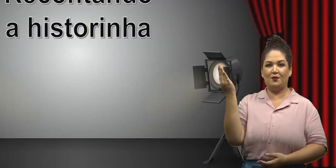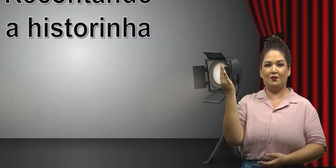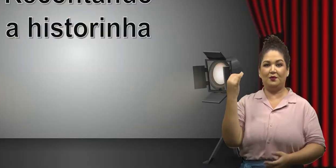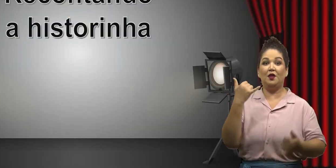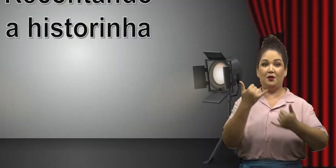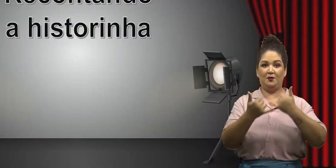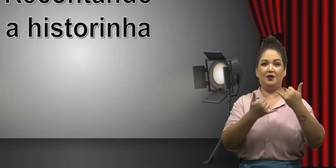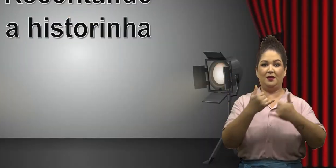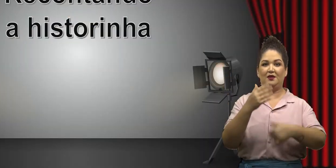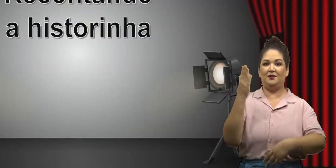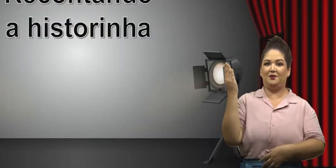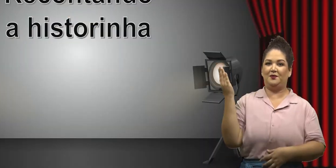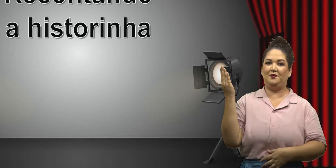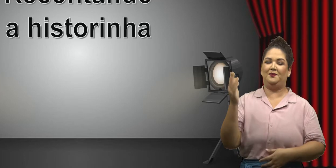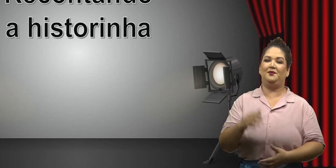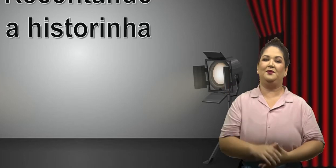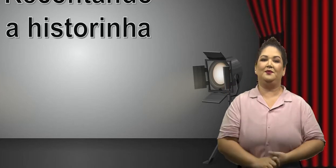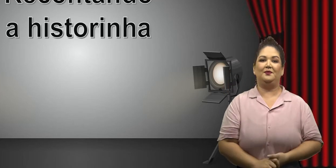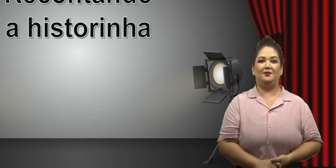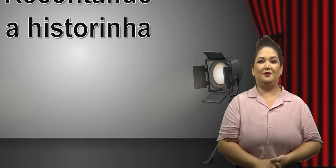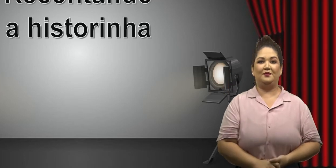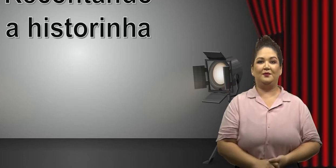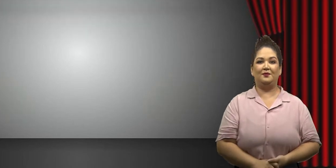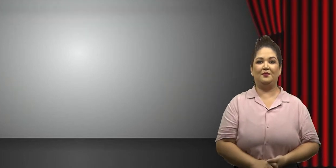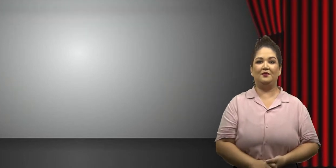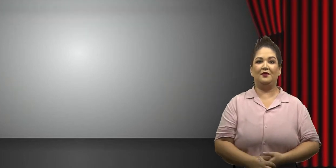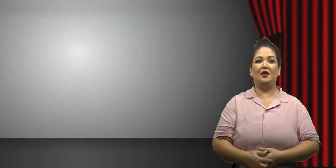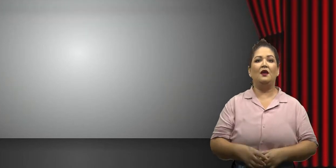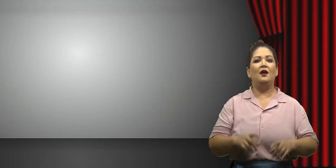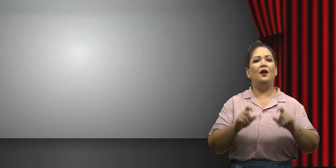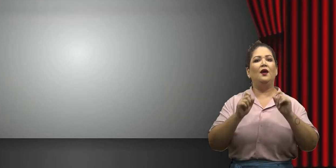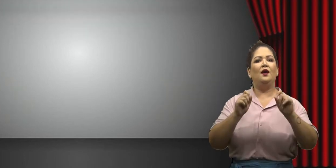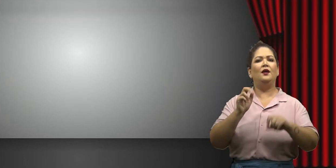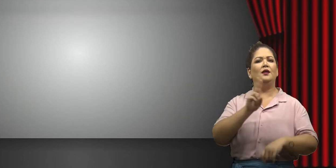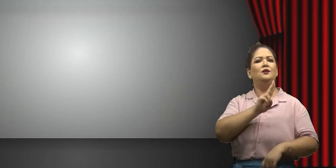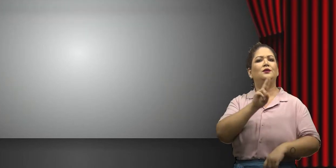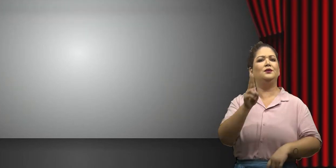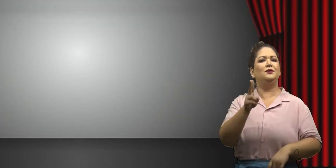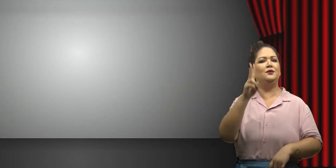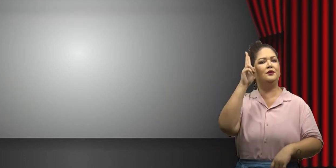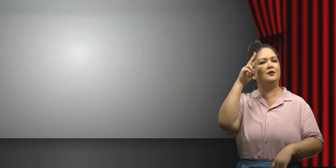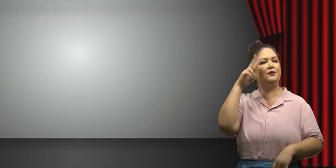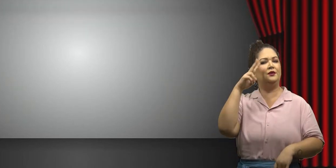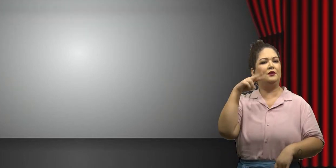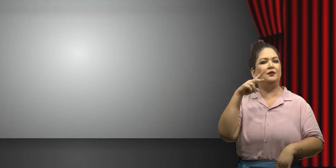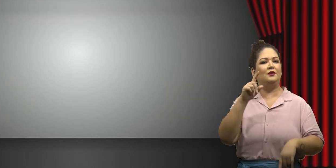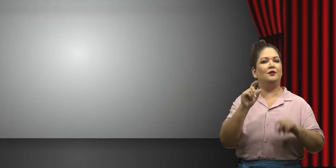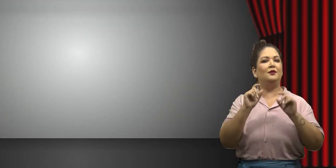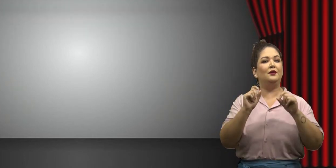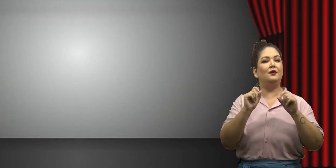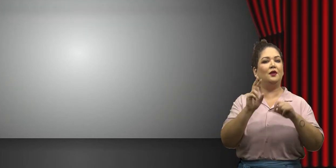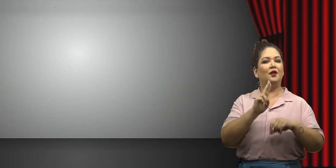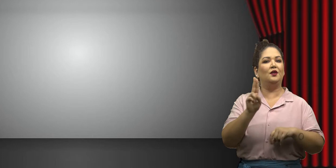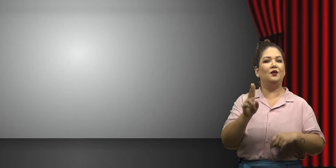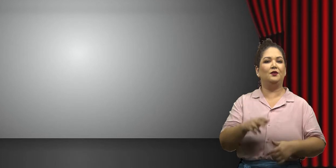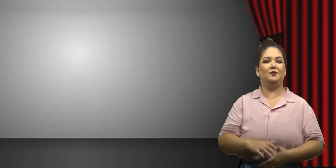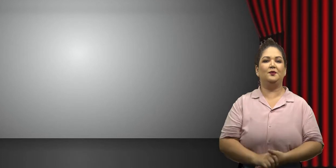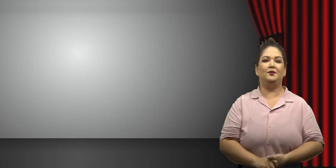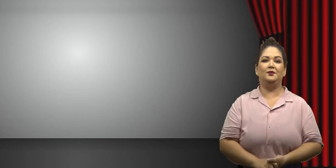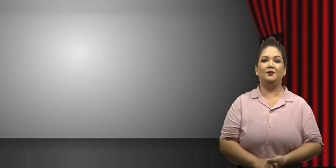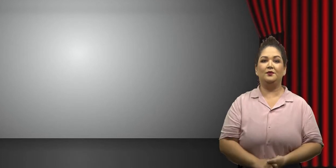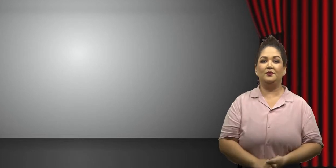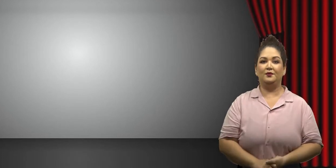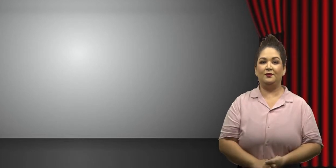é Recontando a Historinha. Vamos lá para o nosso primeiro desafio. Qual o nome da